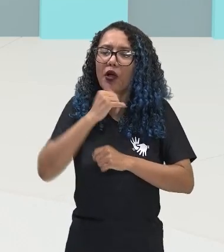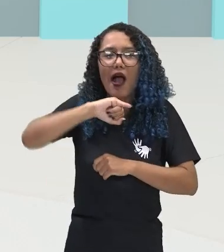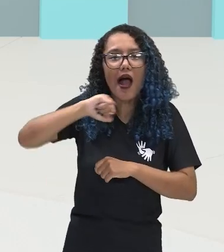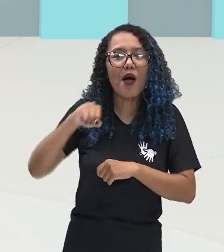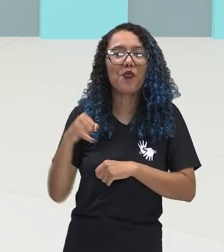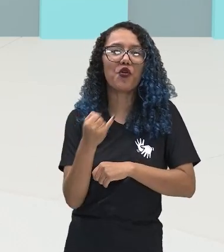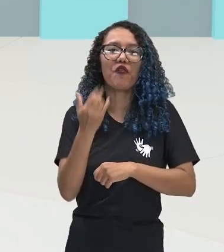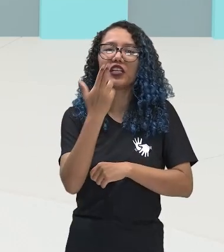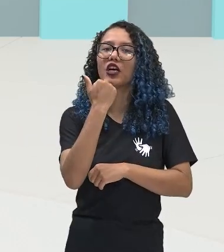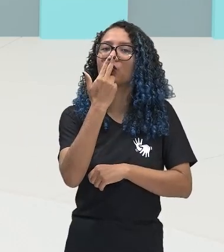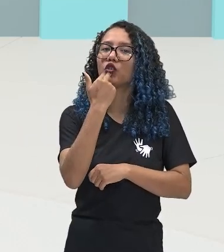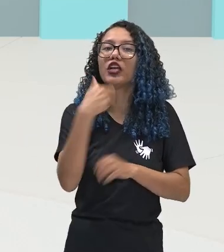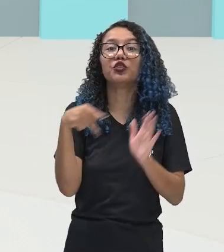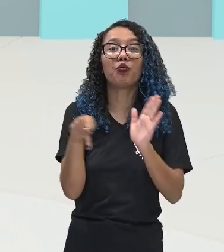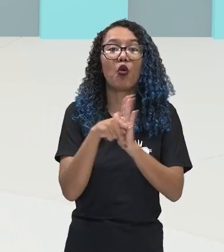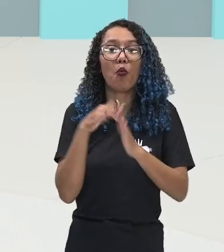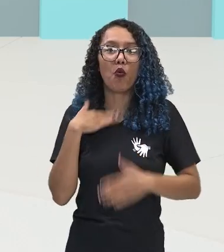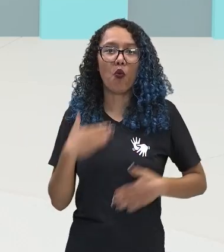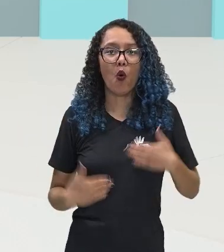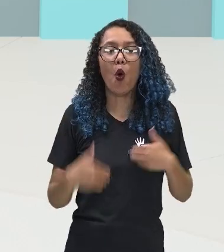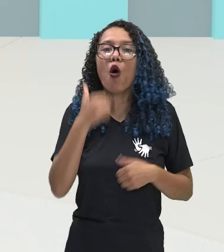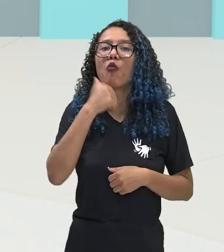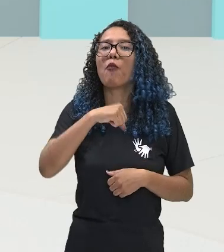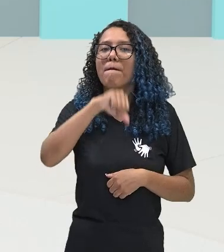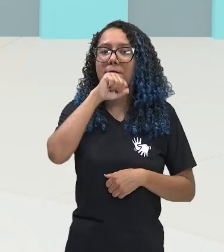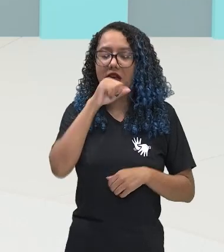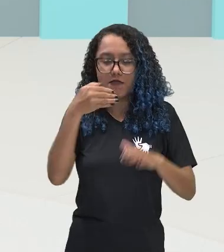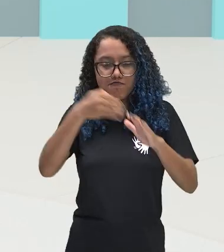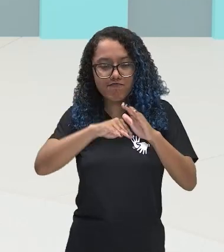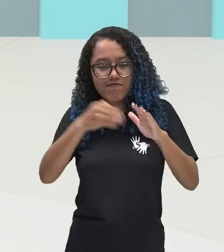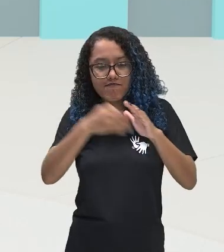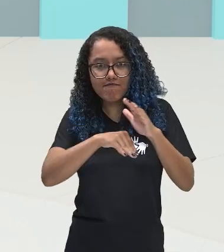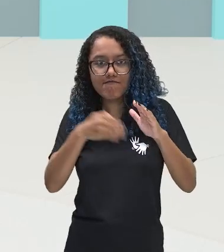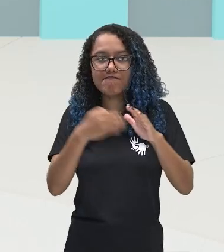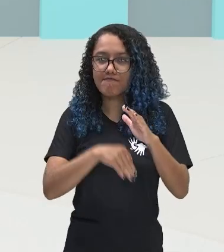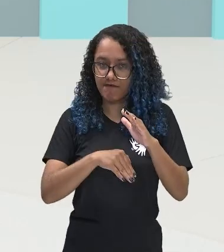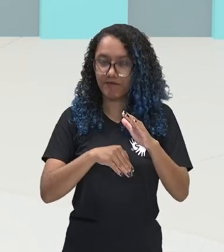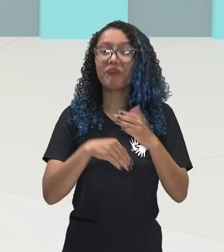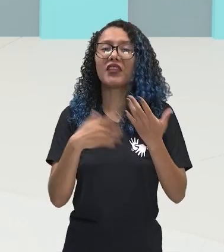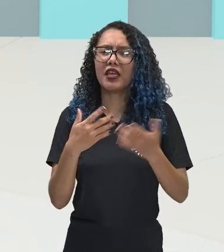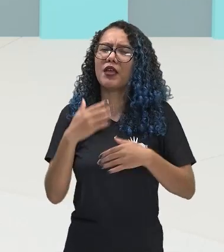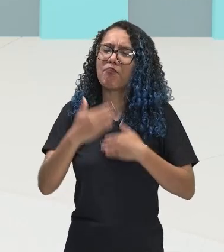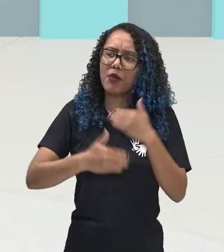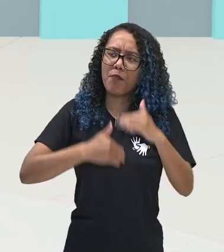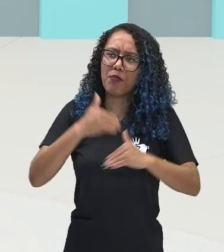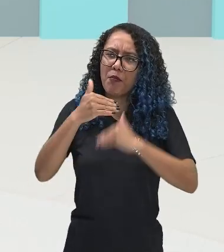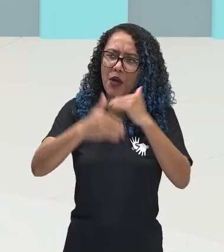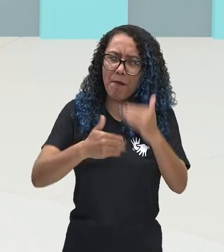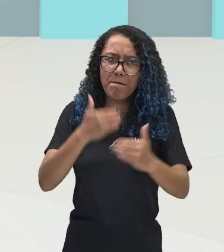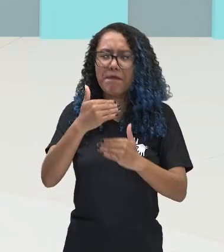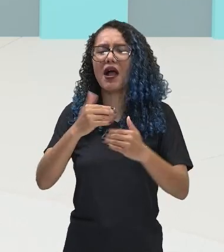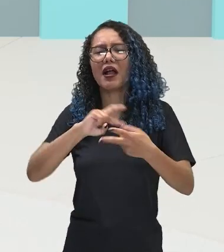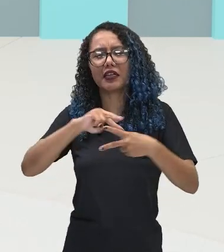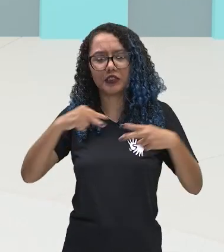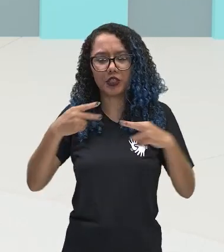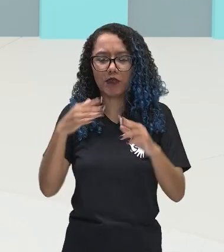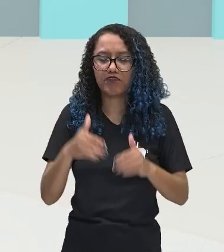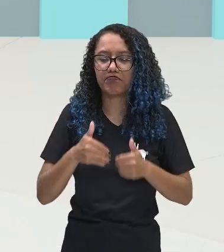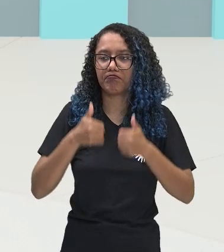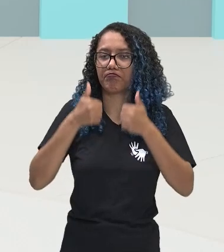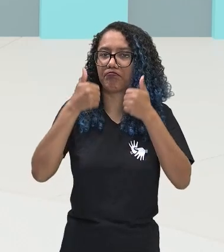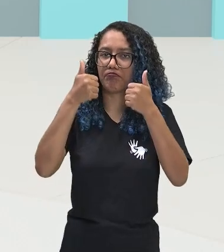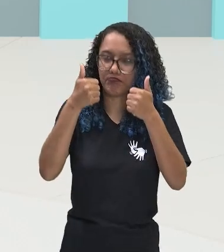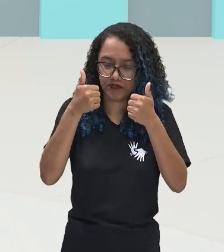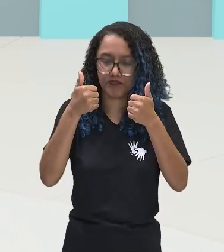desses nutrientes e isso consequentemente ia melhorando cada vez mais a carga genética da nossa espécie